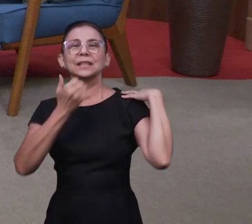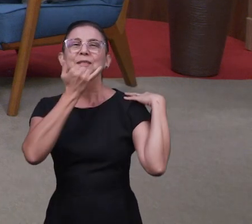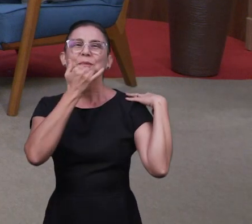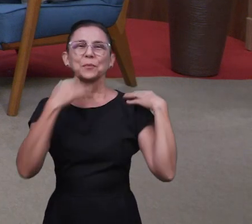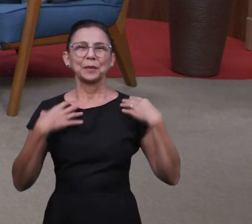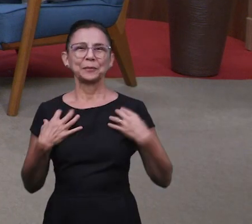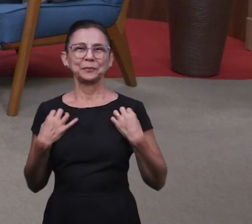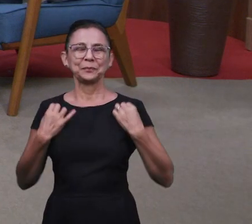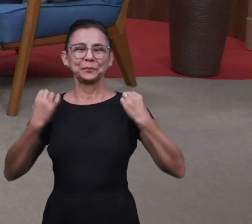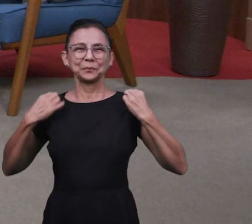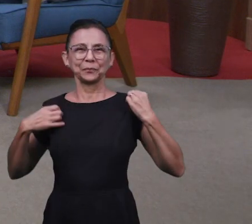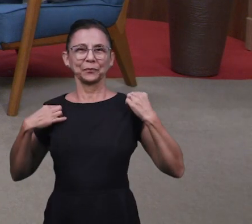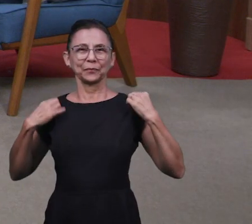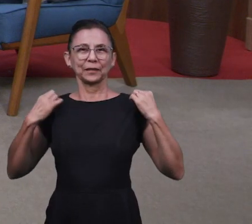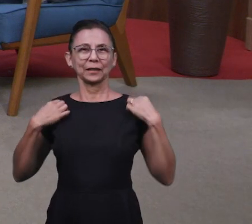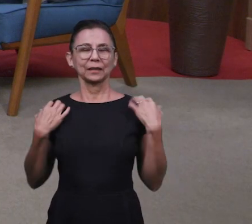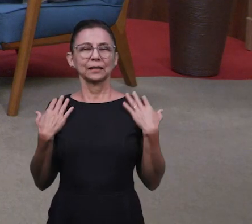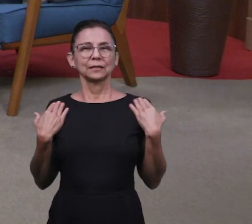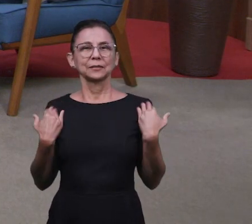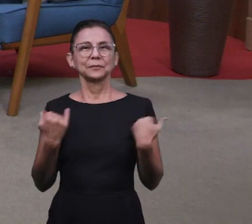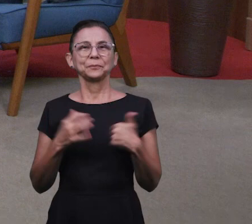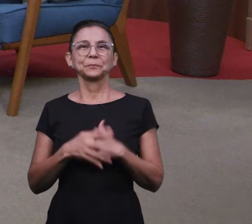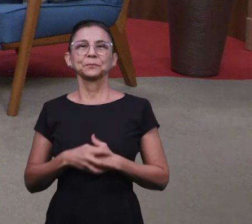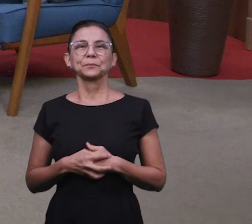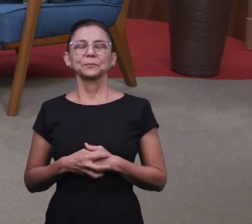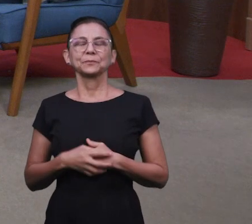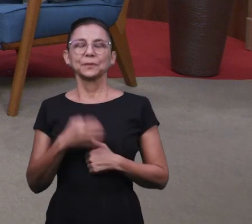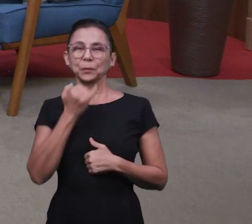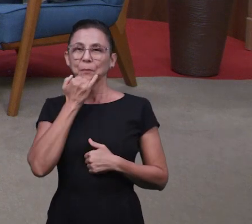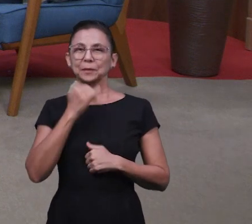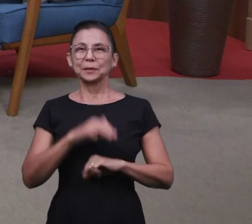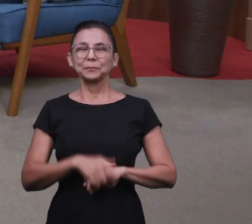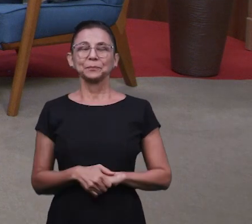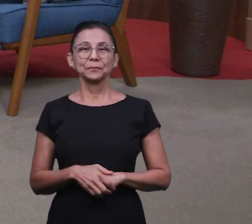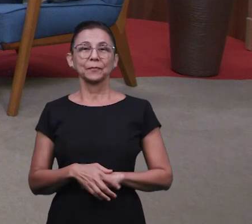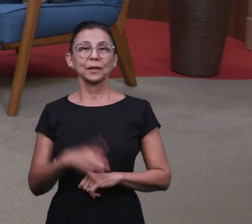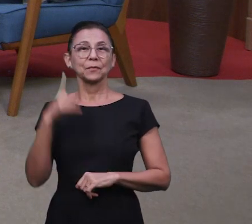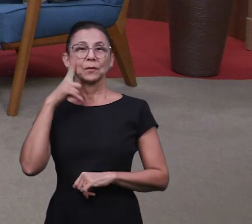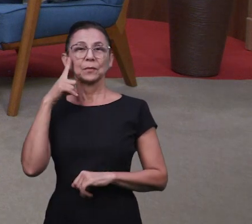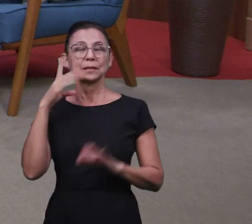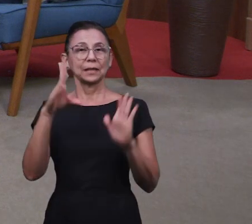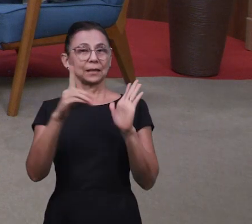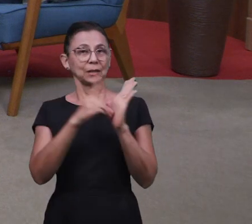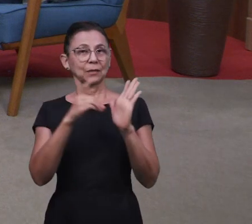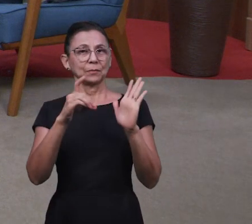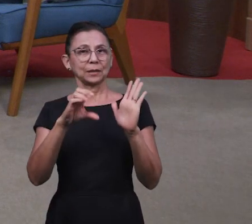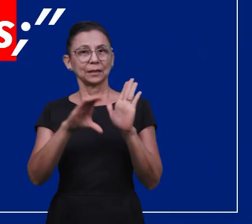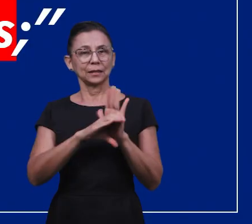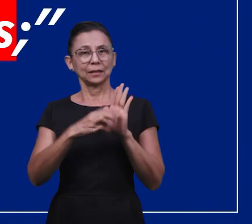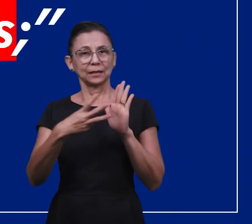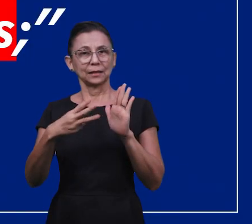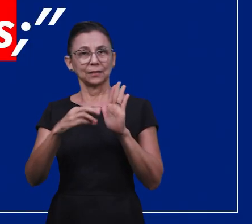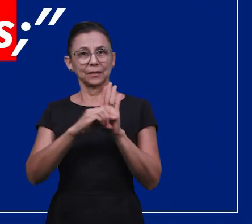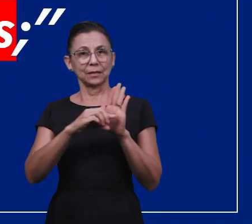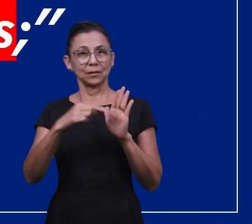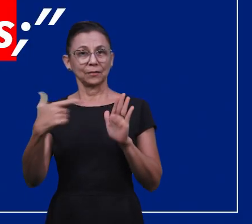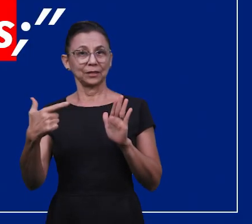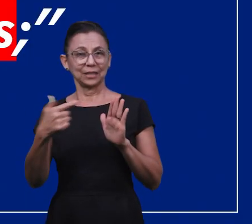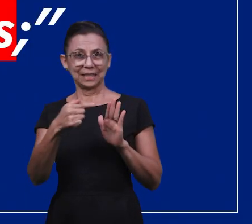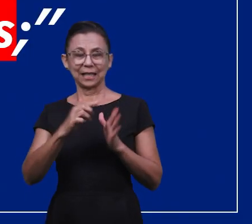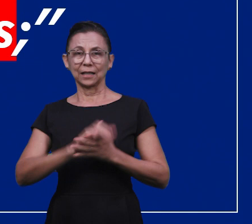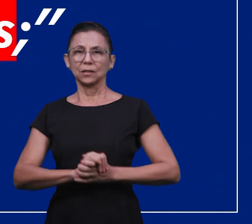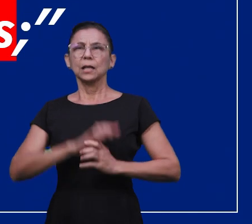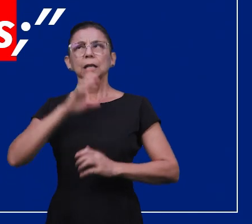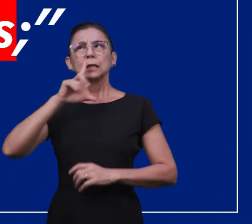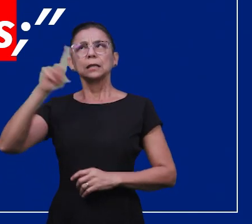essa aplicação profética. Um deles está em Deuteronômio, capítulo 33, verso 27, e que diz assim: o Deus